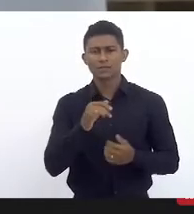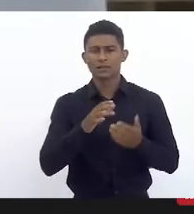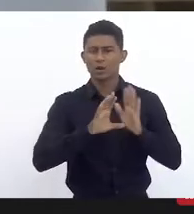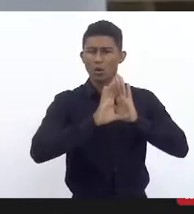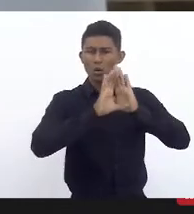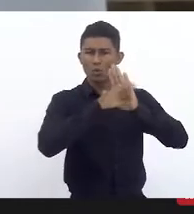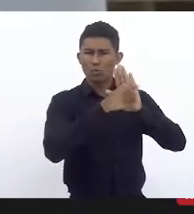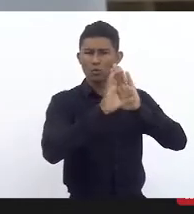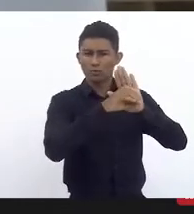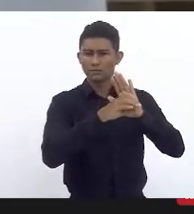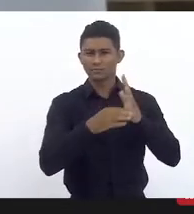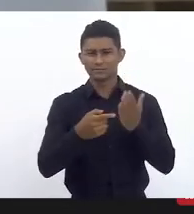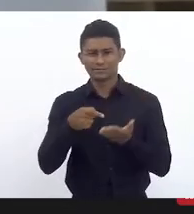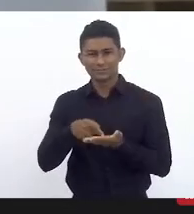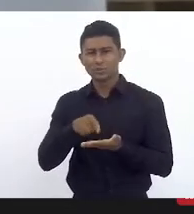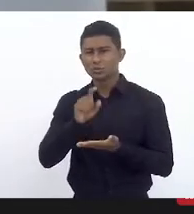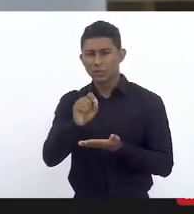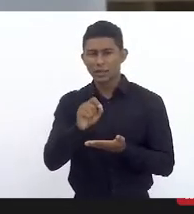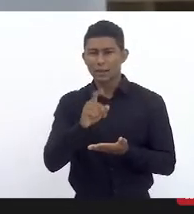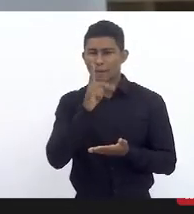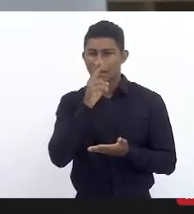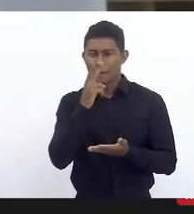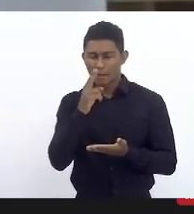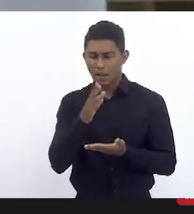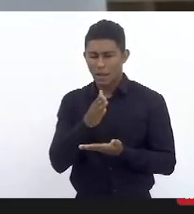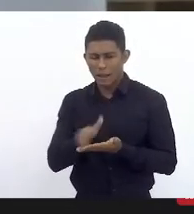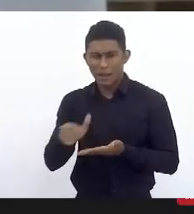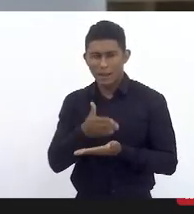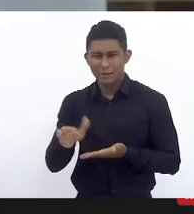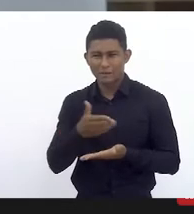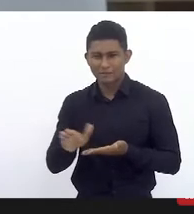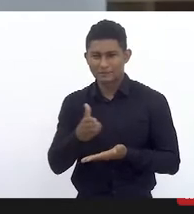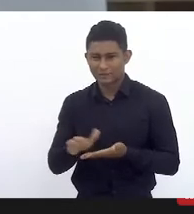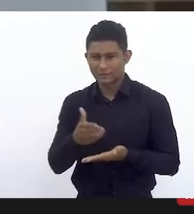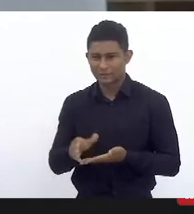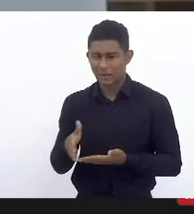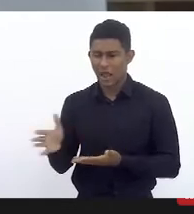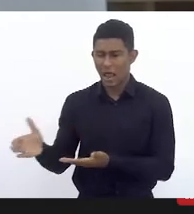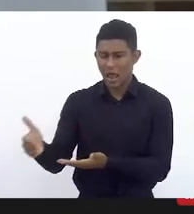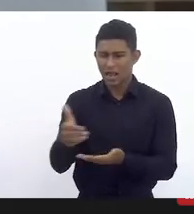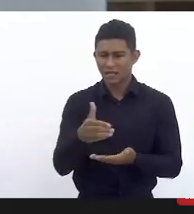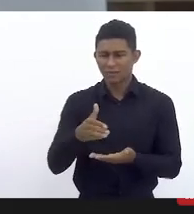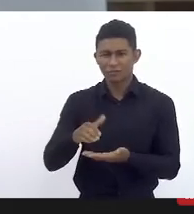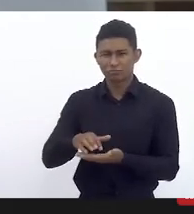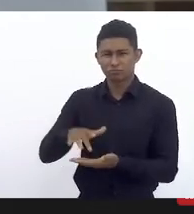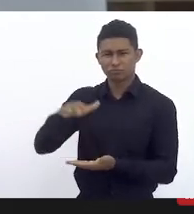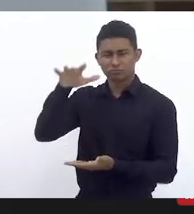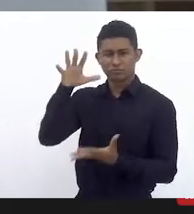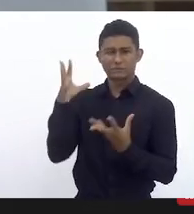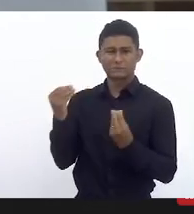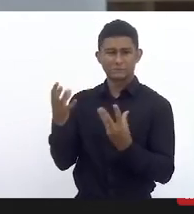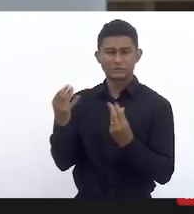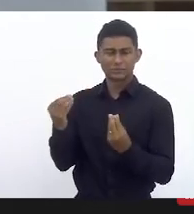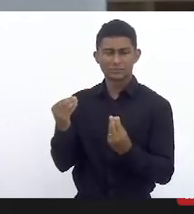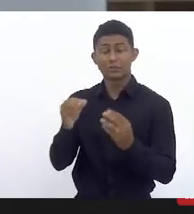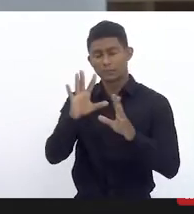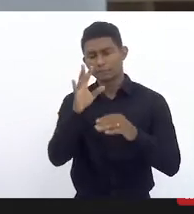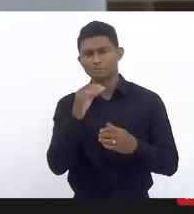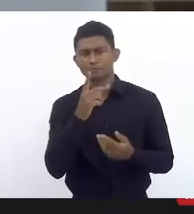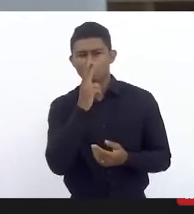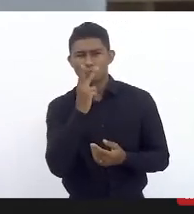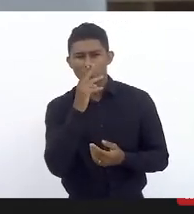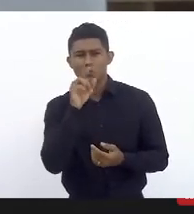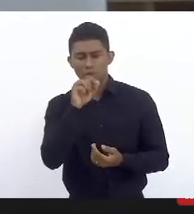de excesso de arrecadação. O excesso de arrecadação ele tem um conceito voltado para o